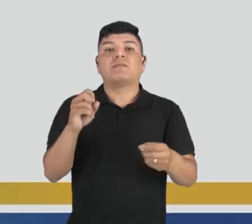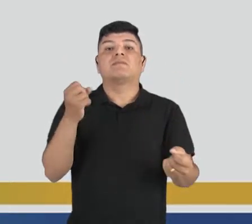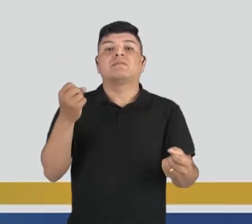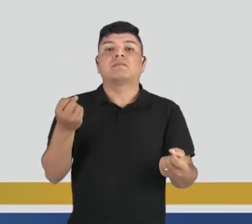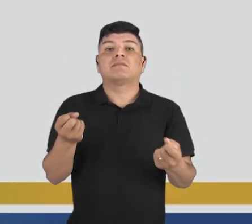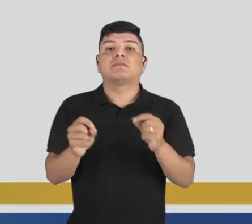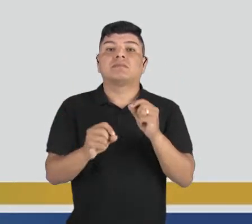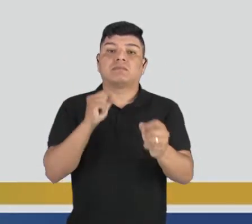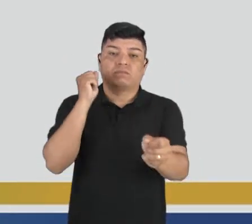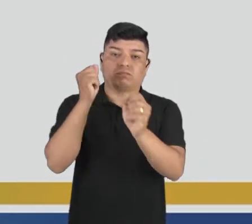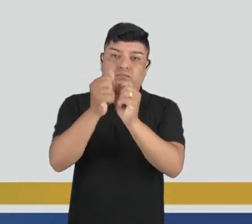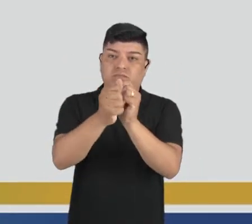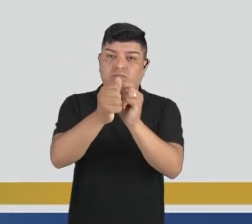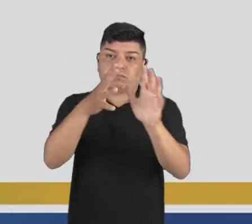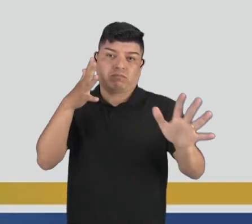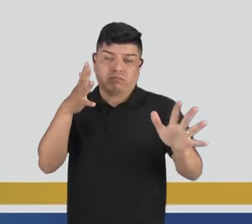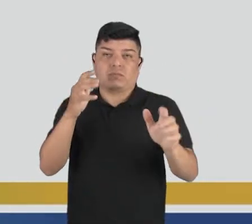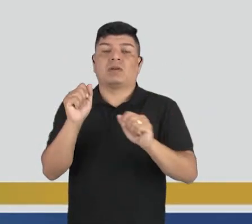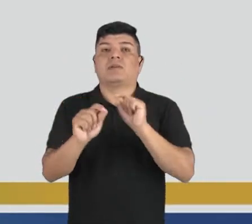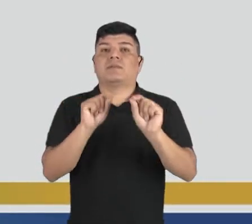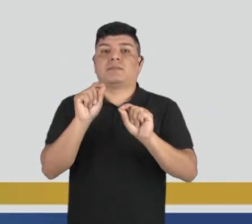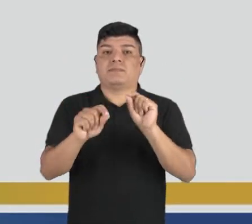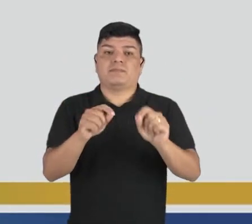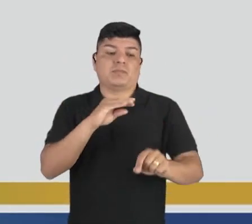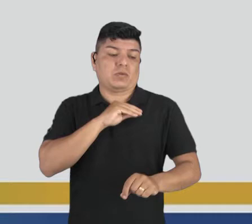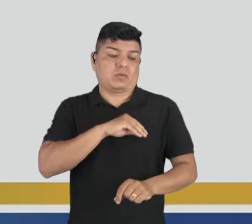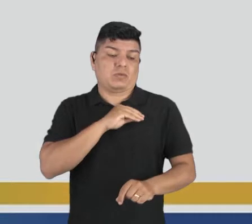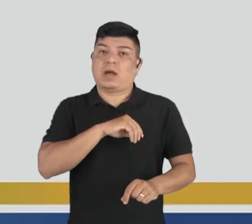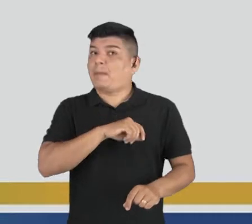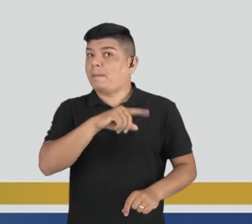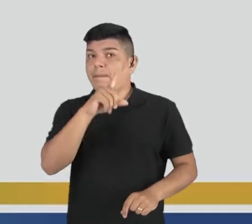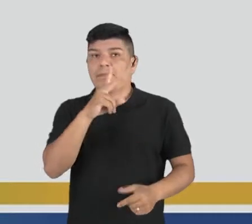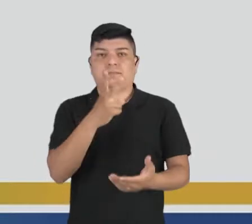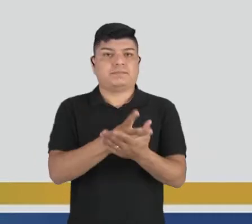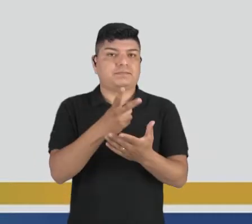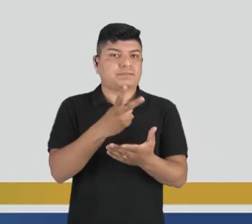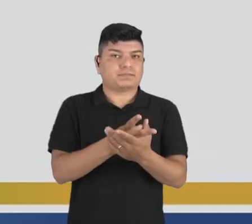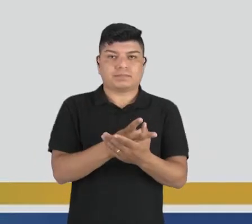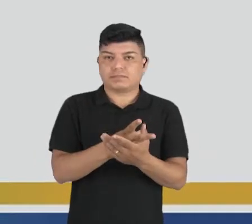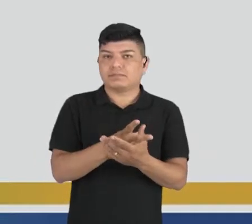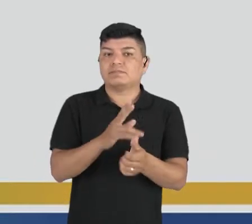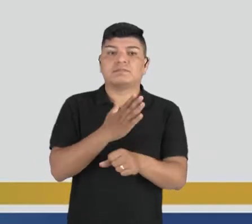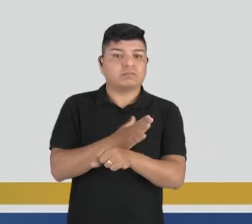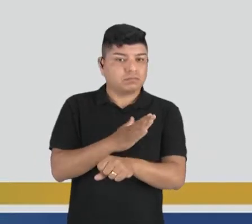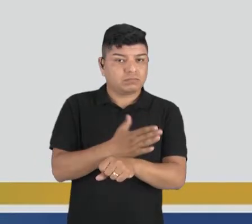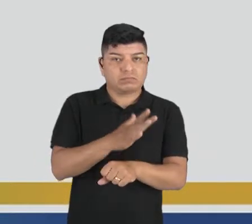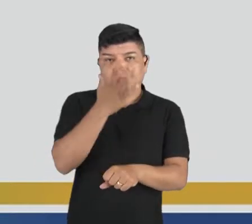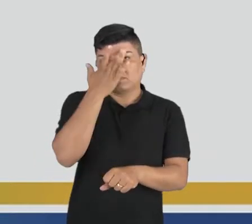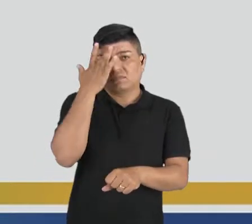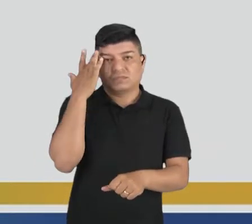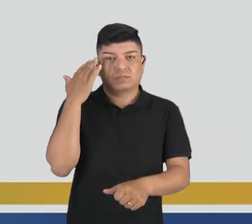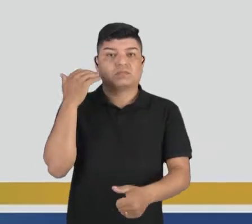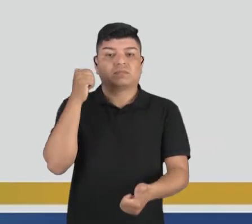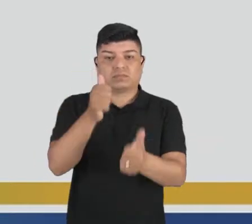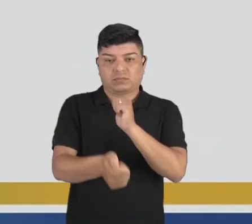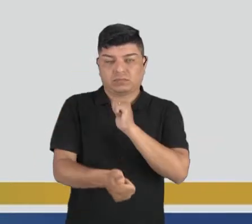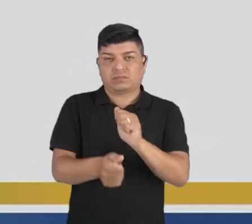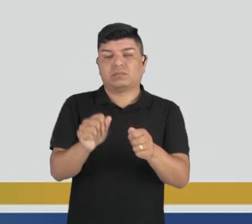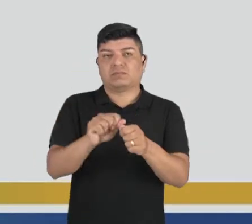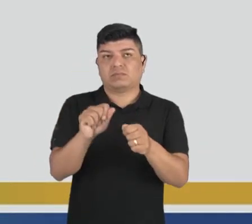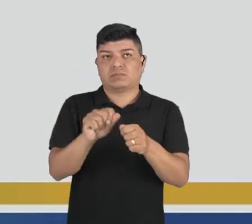influência, né? Os salários são os melhores, dá visibilidade às pessoas que estão começando a praticar um determinado esporte,